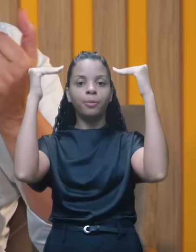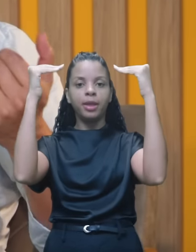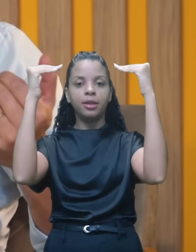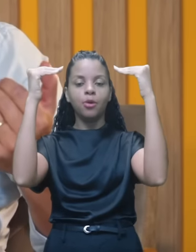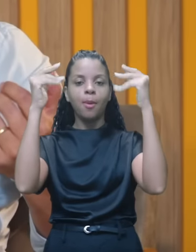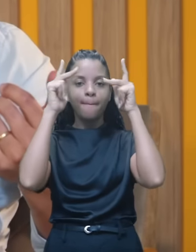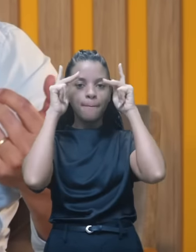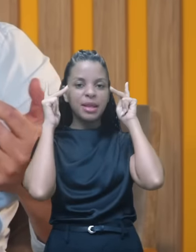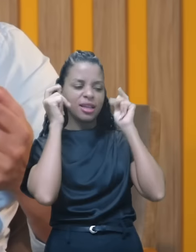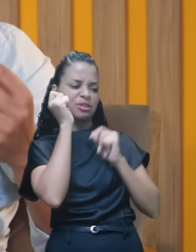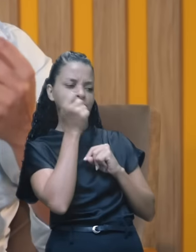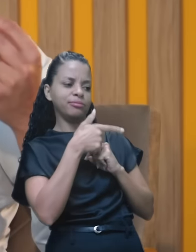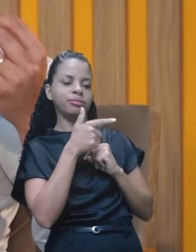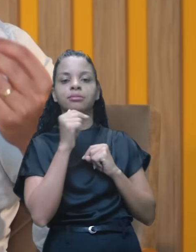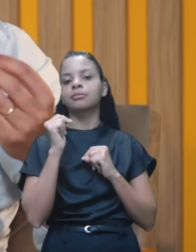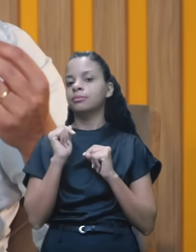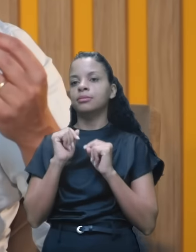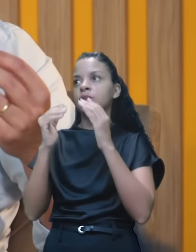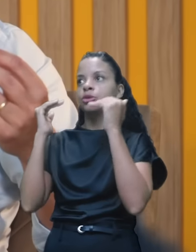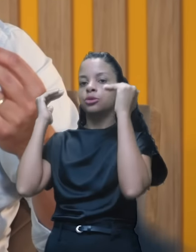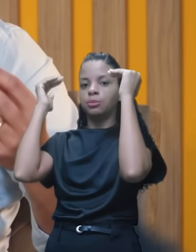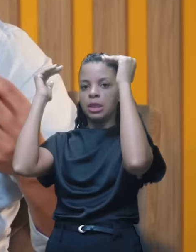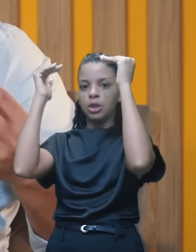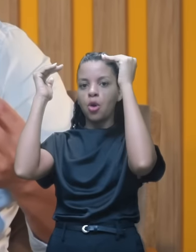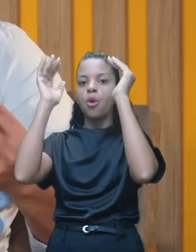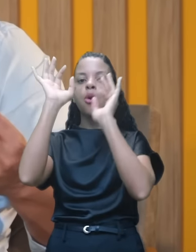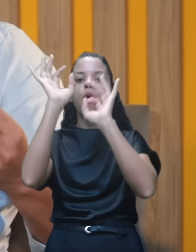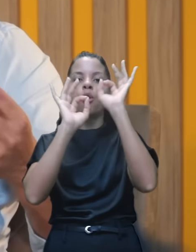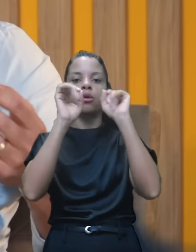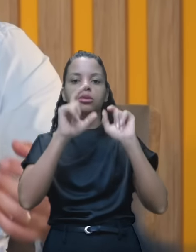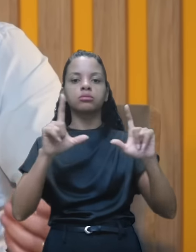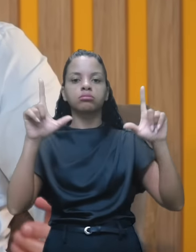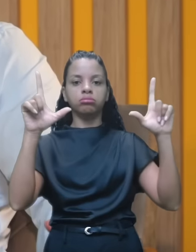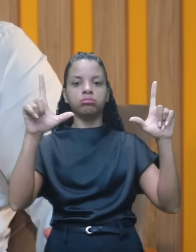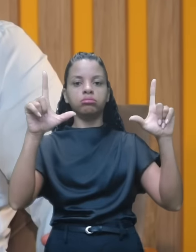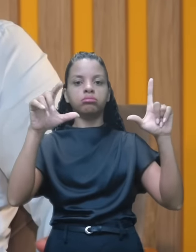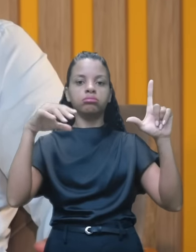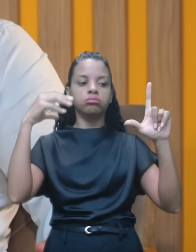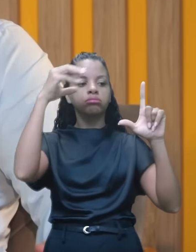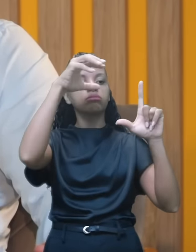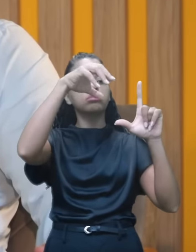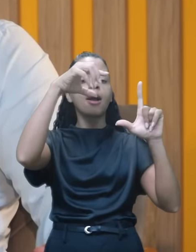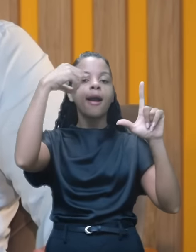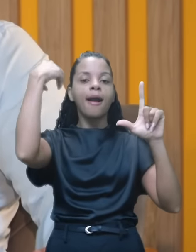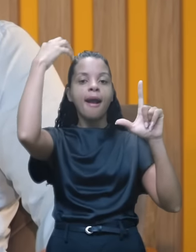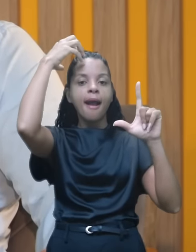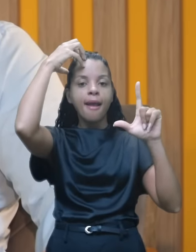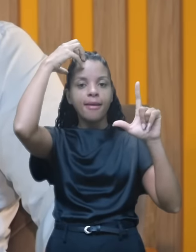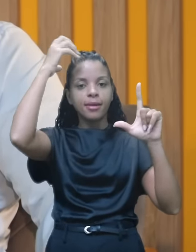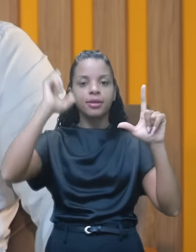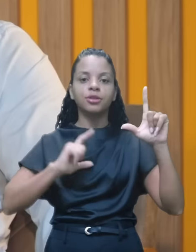judeus dirigia a colocação daquela inscrição acima da cabeça de Jesus, no propósito divino, ele